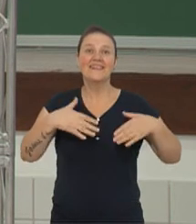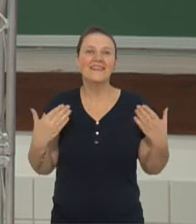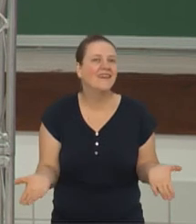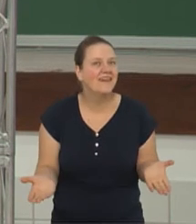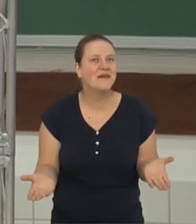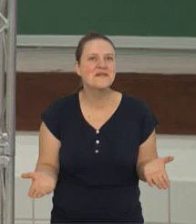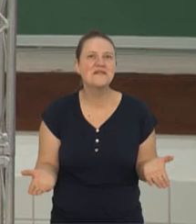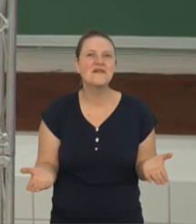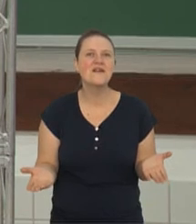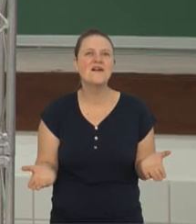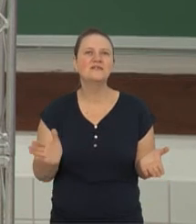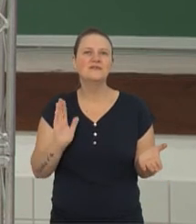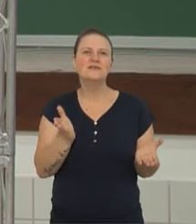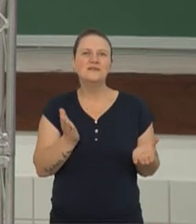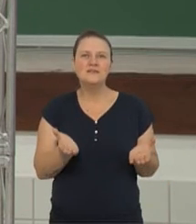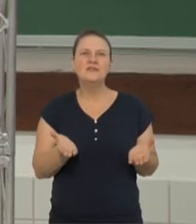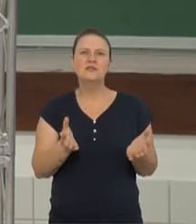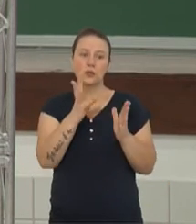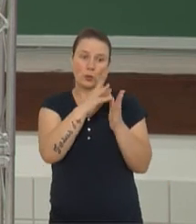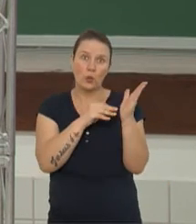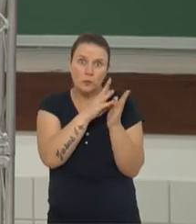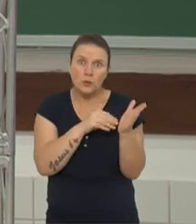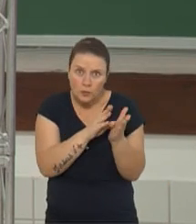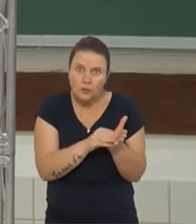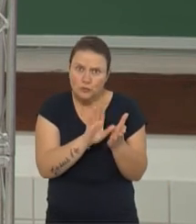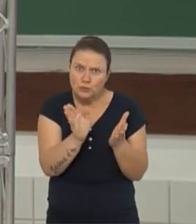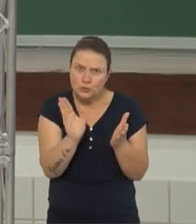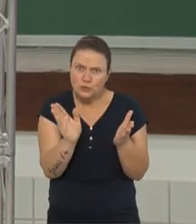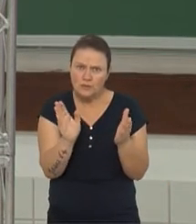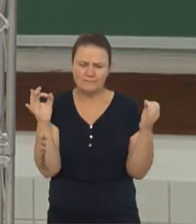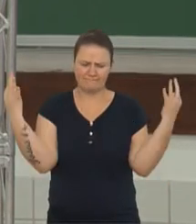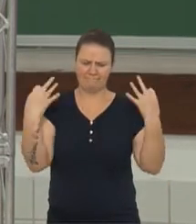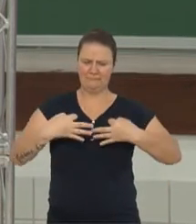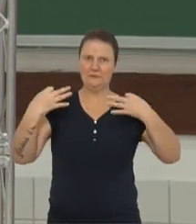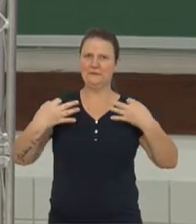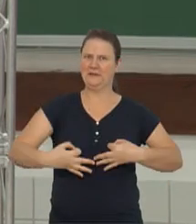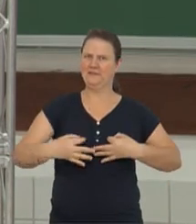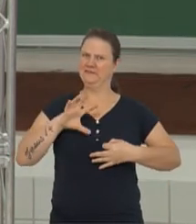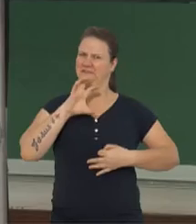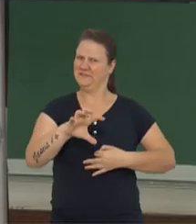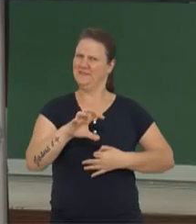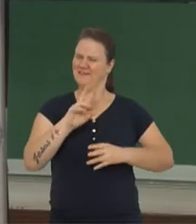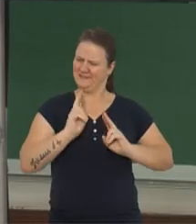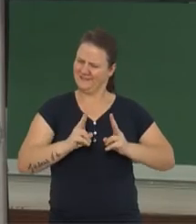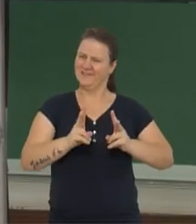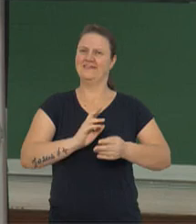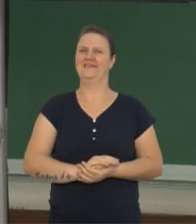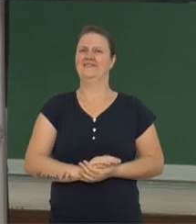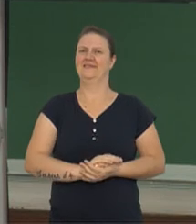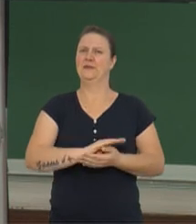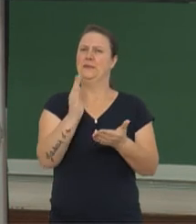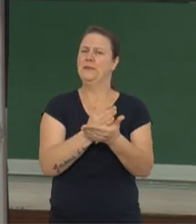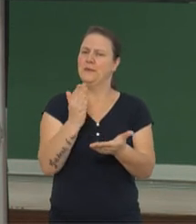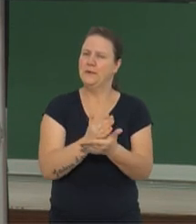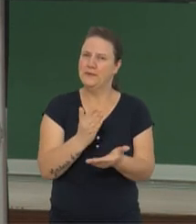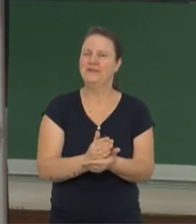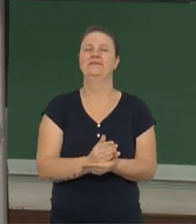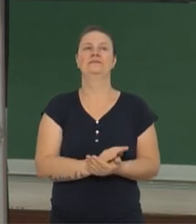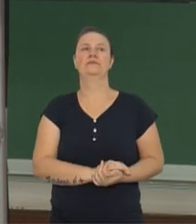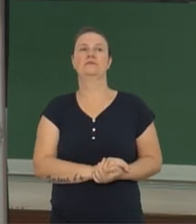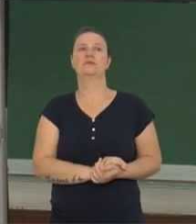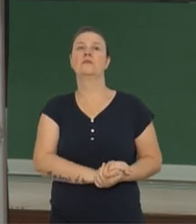Pues, ¿habéis tomado nota? Entonces, perfecto. É isso mesmo, vamos fazer as nossas anotações.